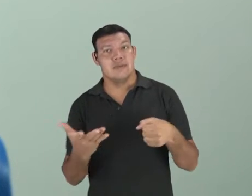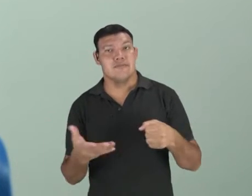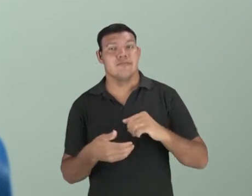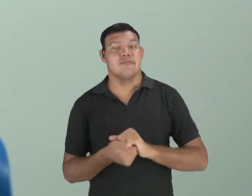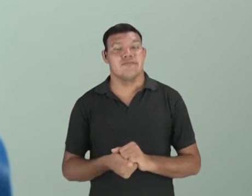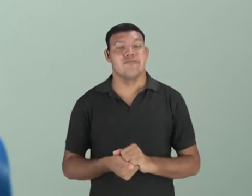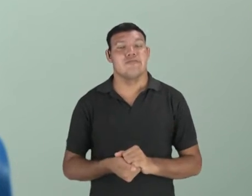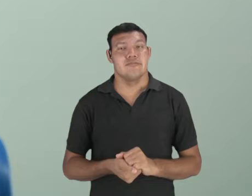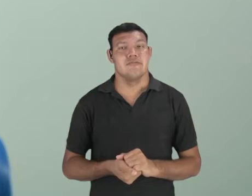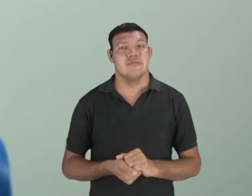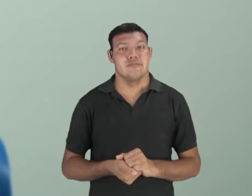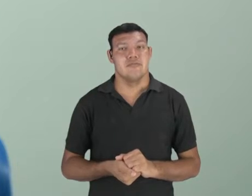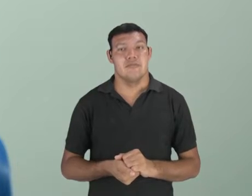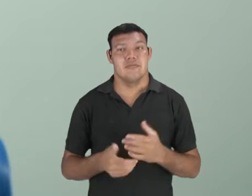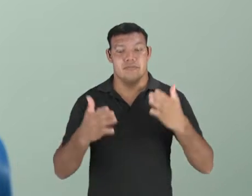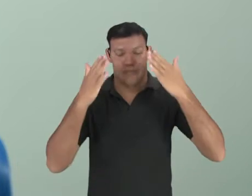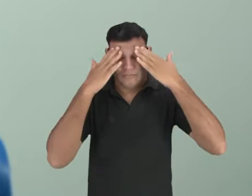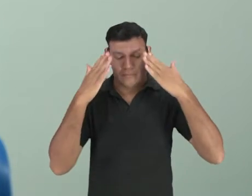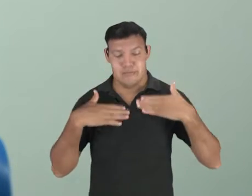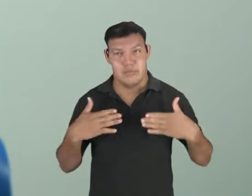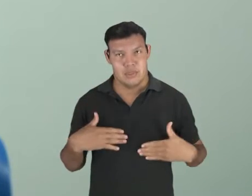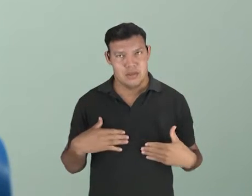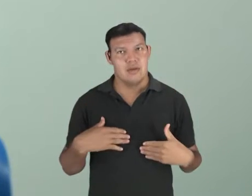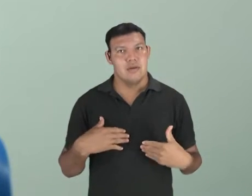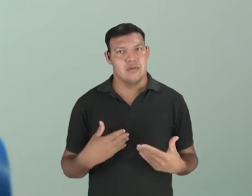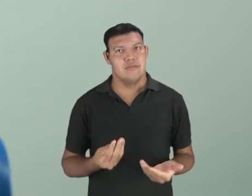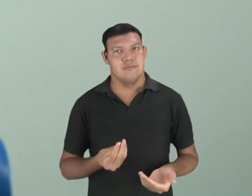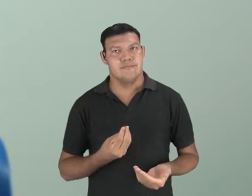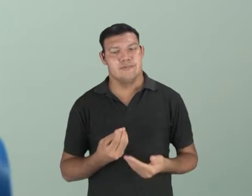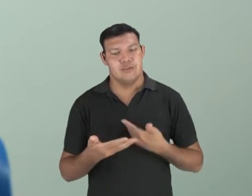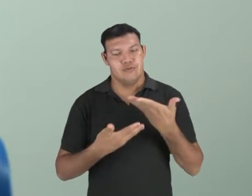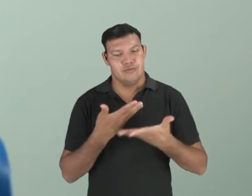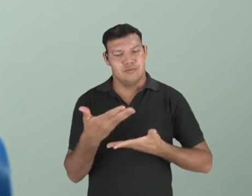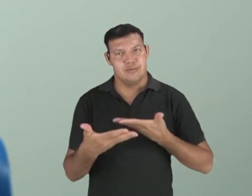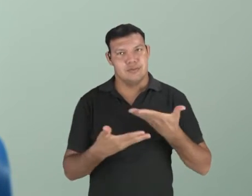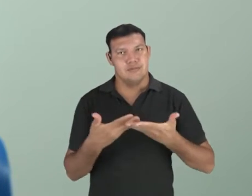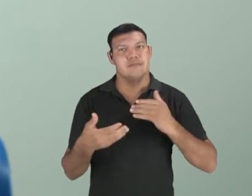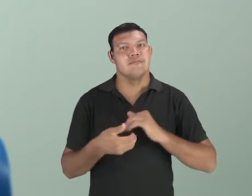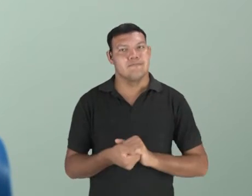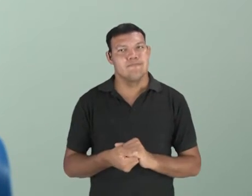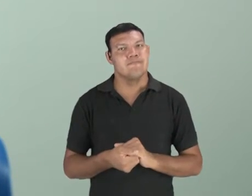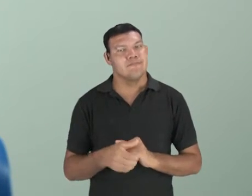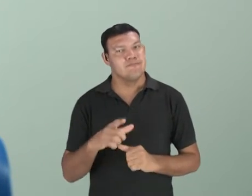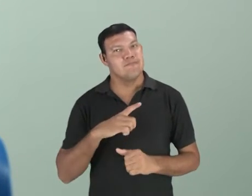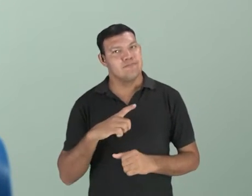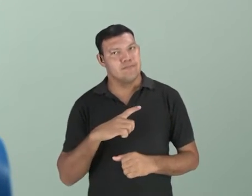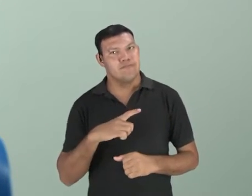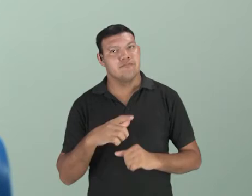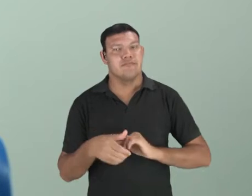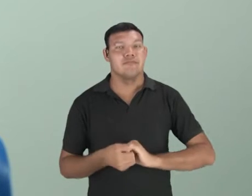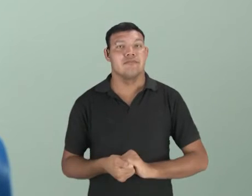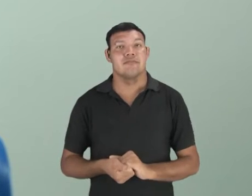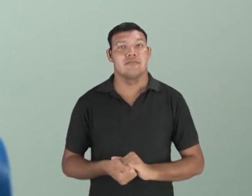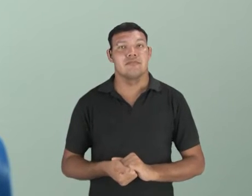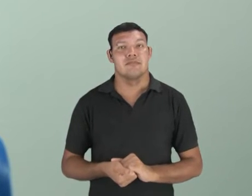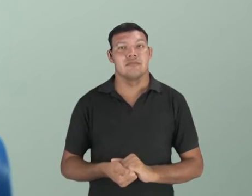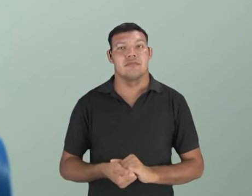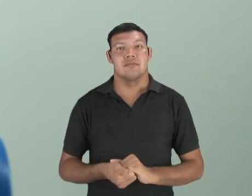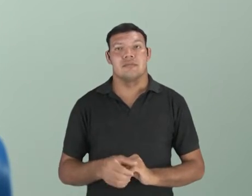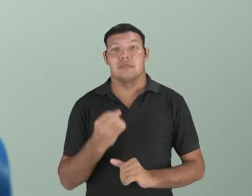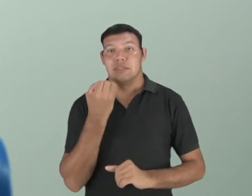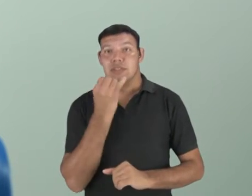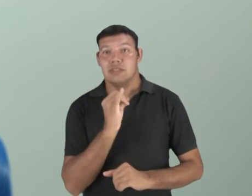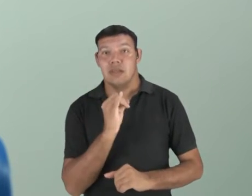e fazer do seu corpo a sua morada. Isso é claro quando acha uma abertura para isso, por exemplo, quando o ser